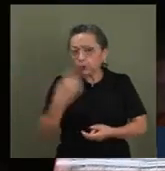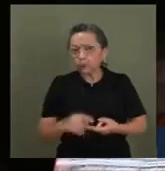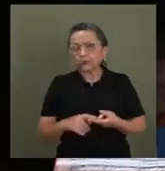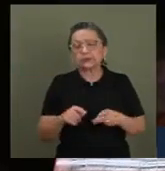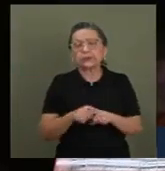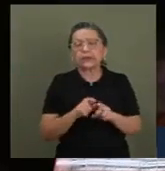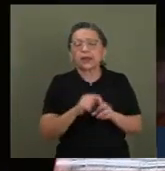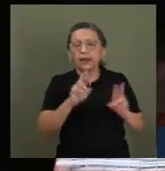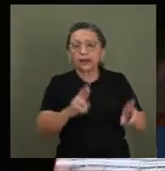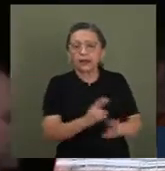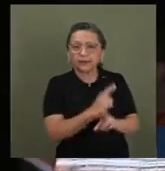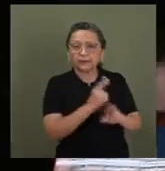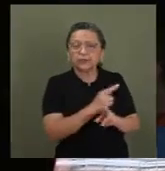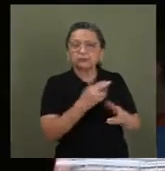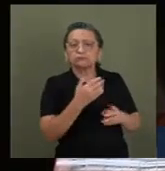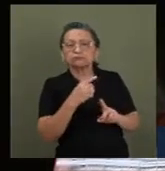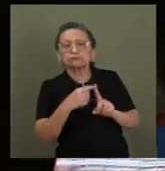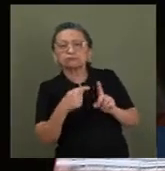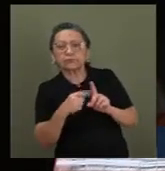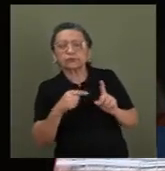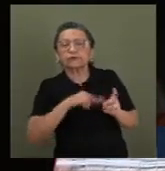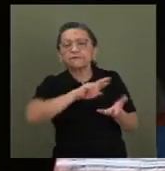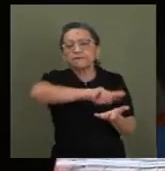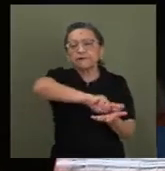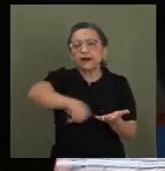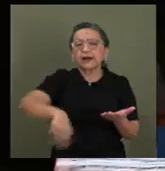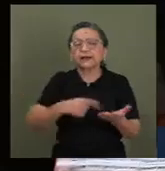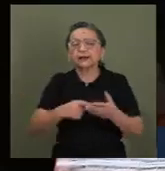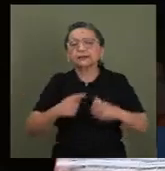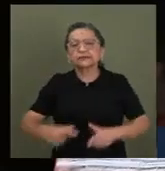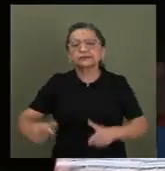a recuperação parcial de várias